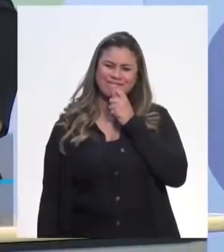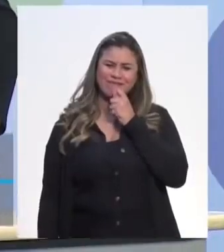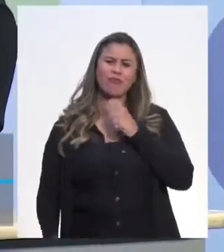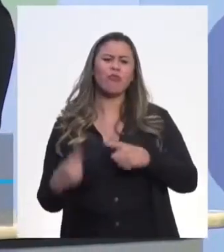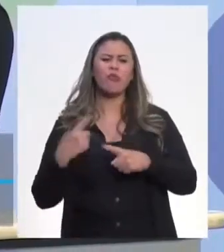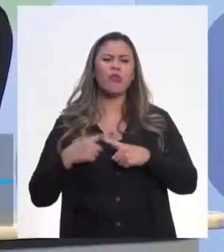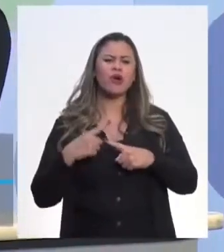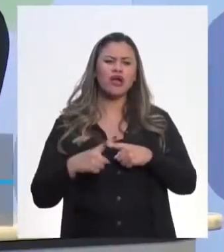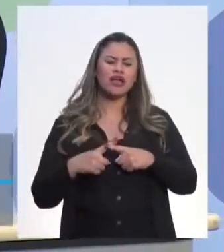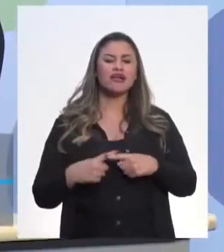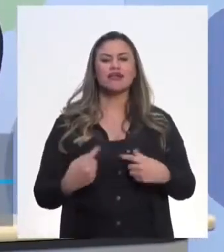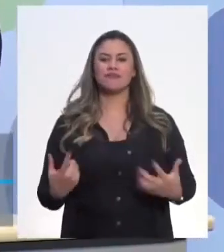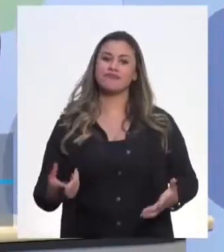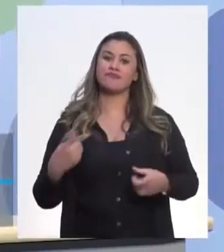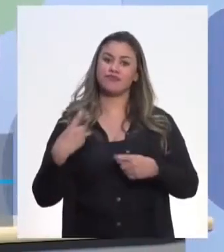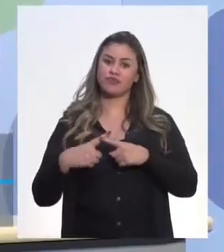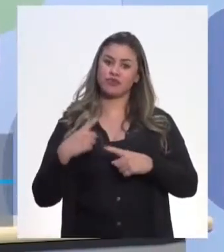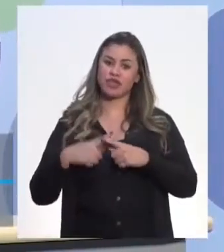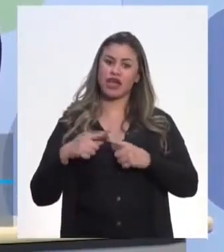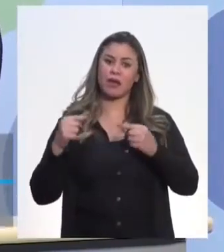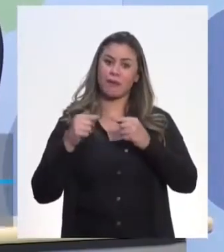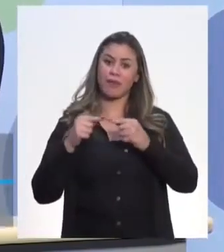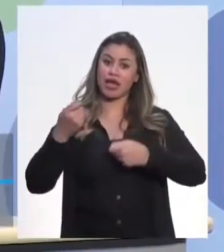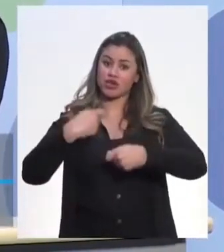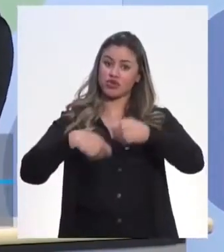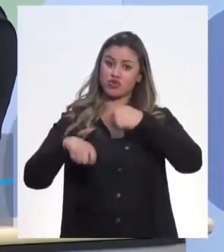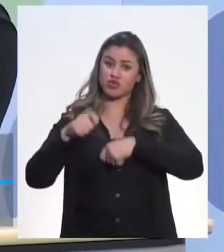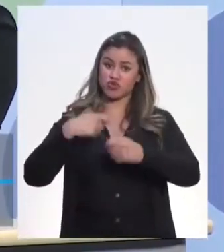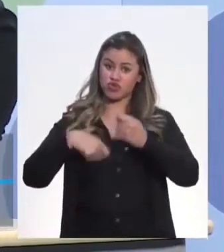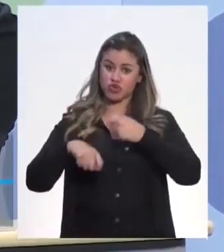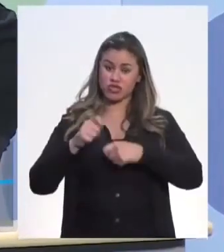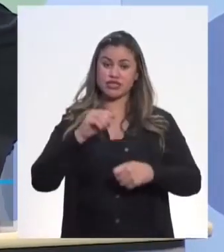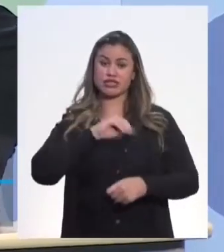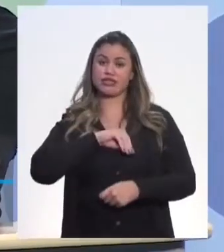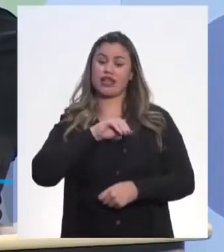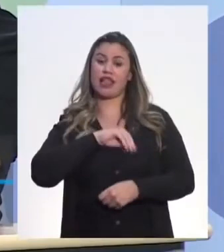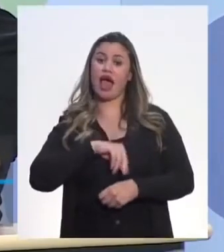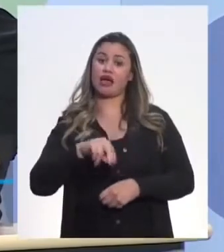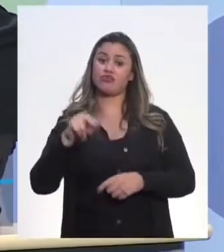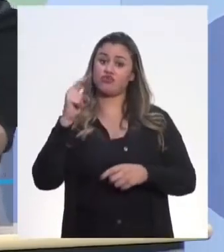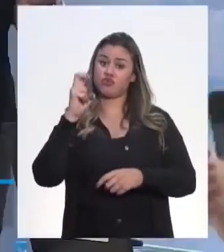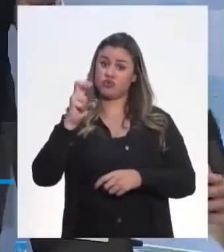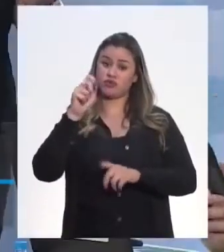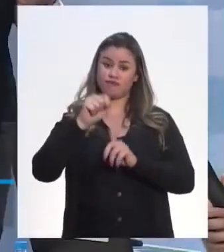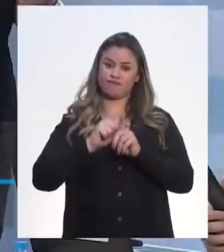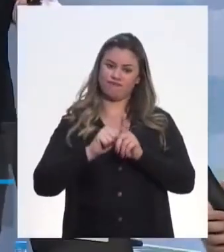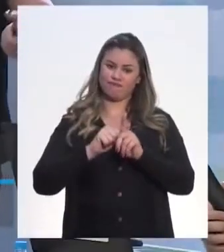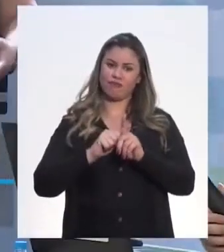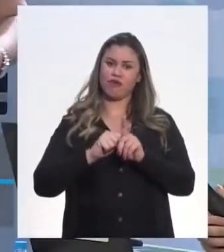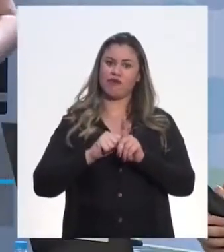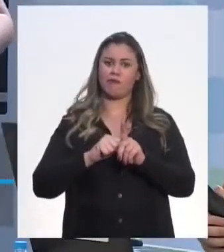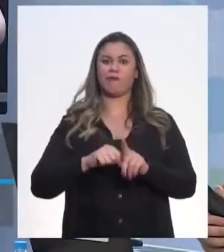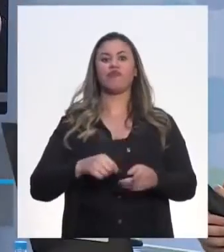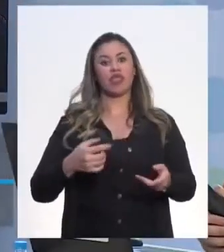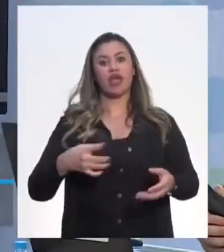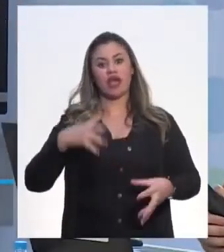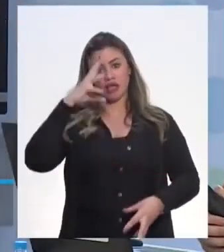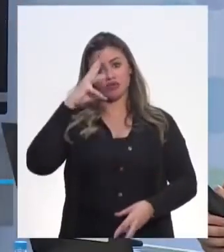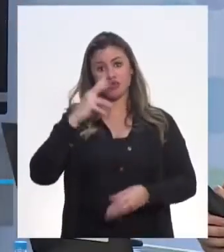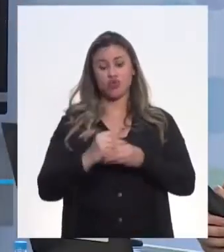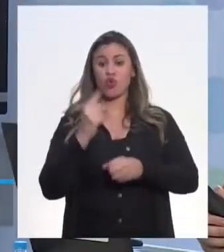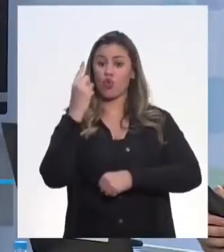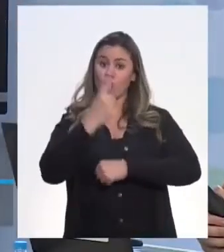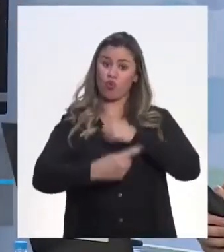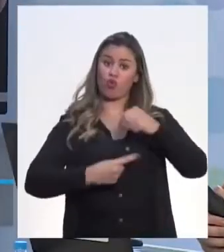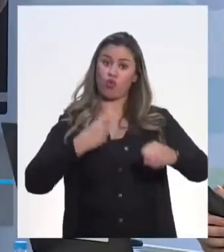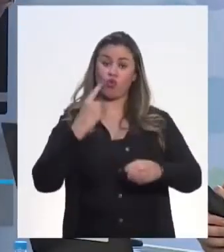ainda não porque essa parte aí é uma economia apenas dos últimos cinco meses do ano na isso exatamente e a ideia é